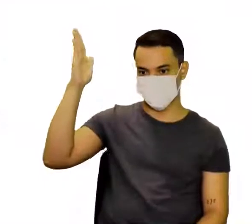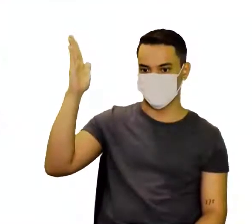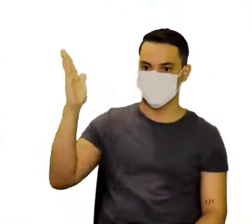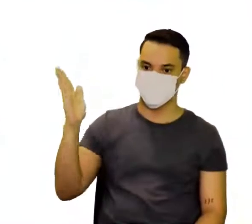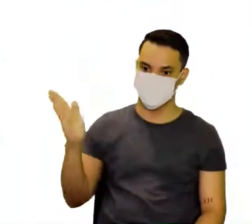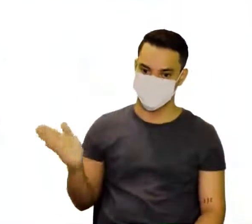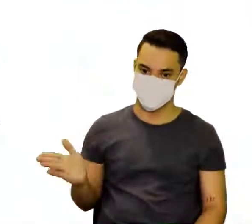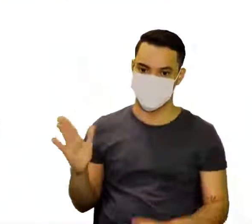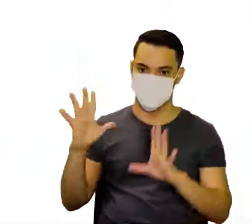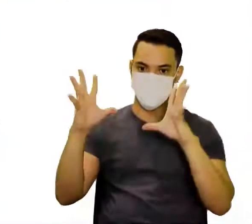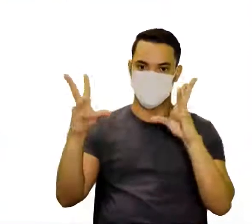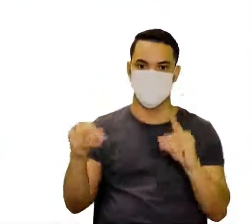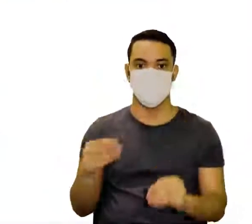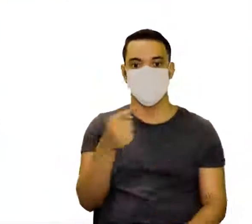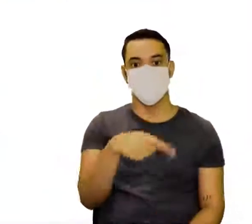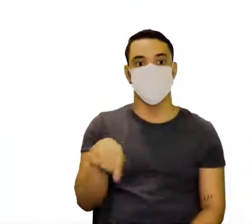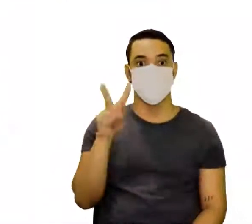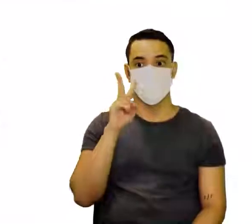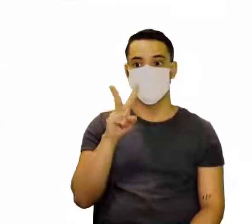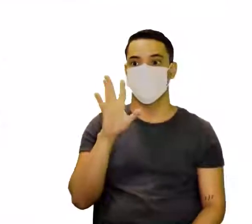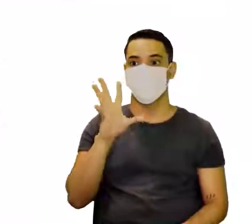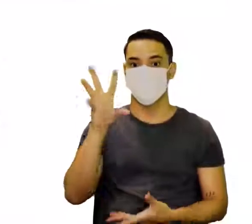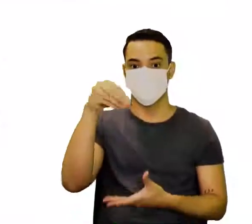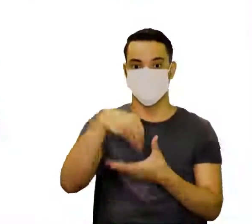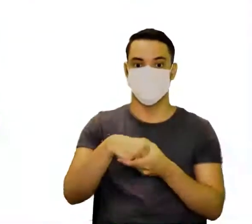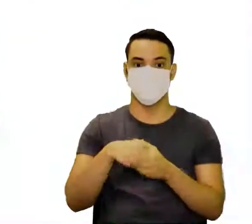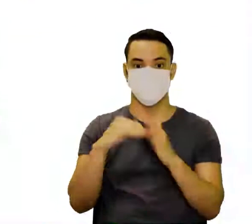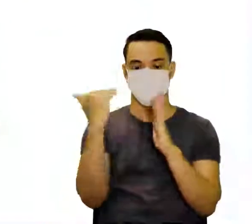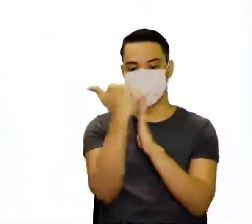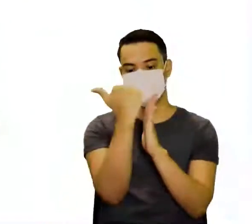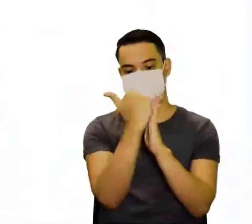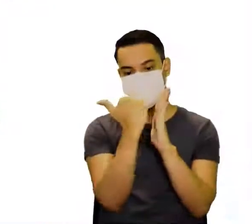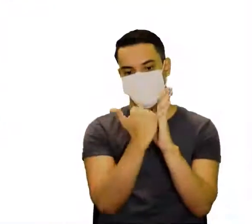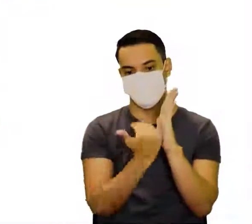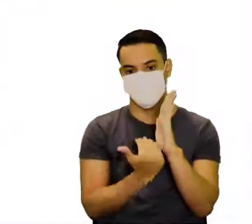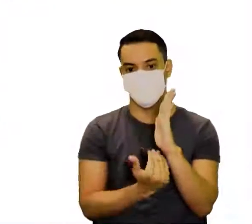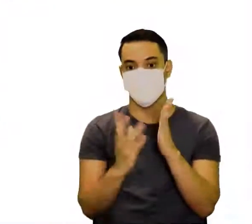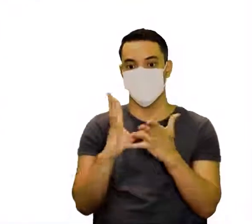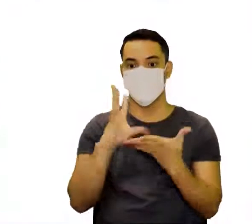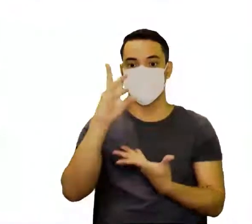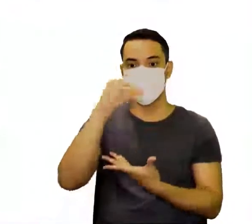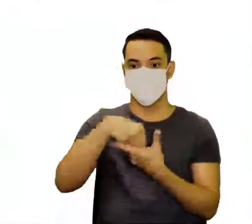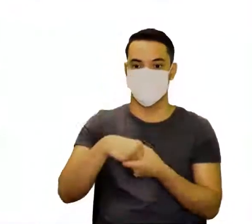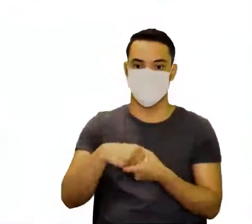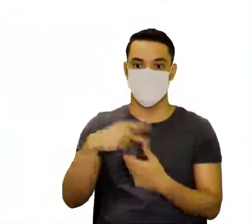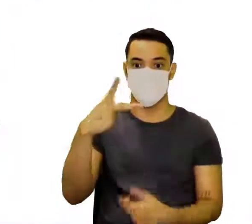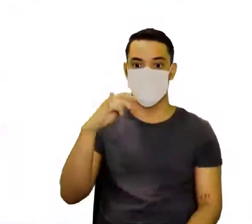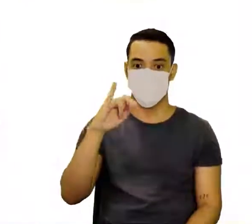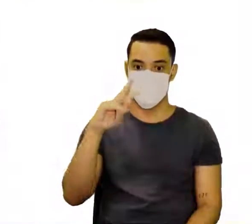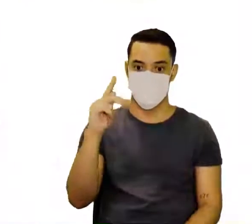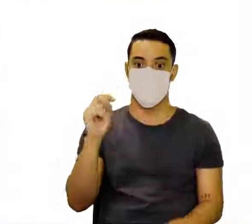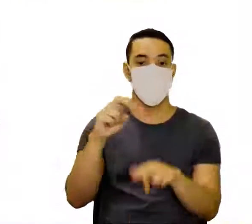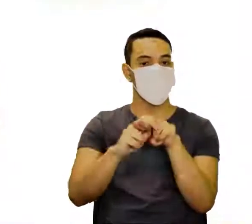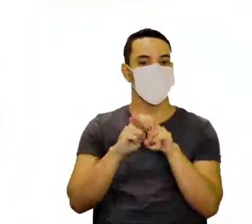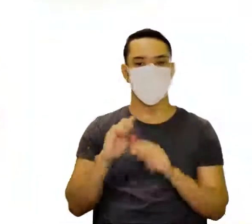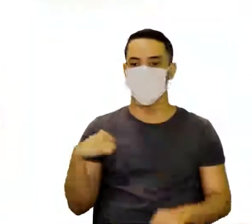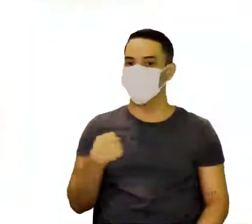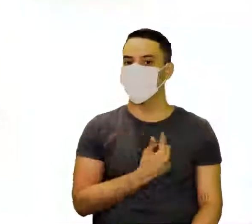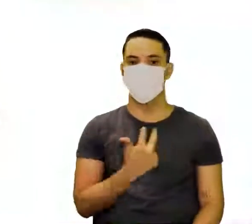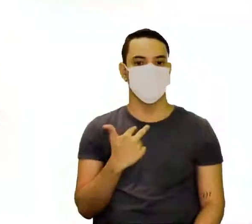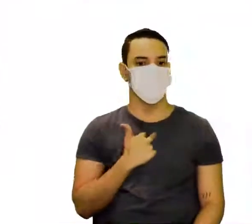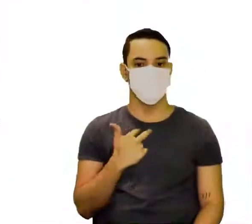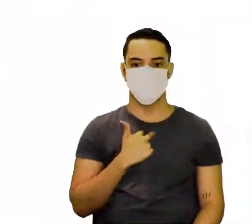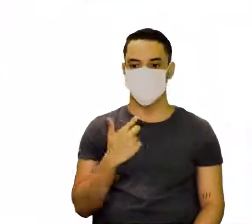tá? E aqui vocês podem ver as camadas do que é feito uma pilha. É por isso que a gente não pode